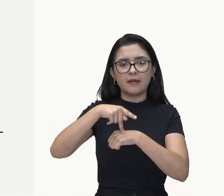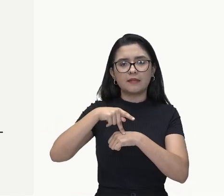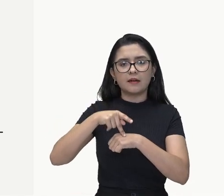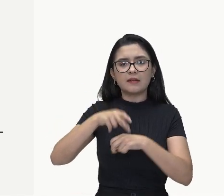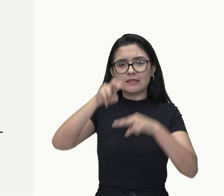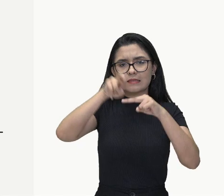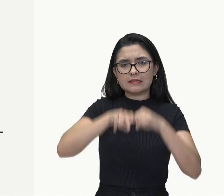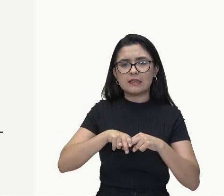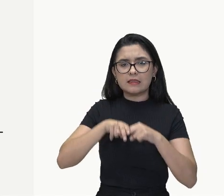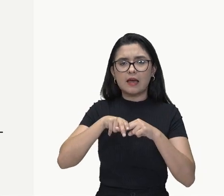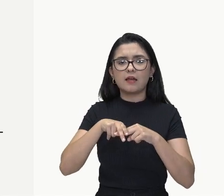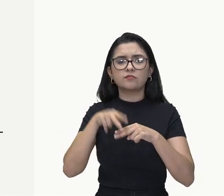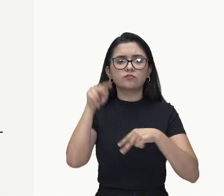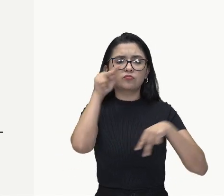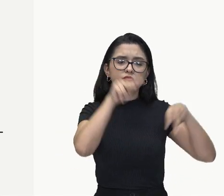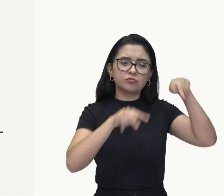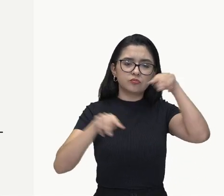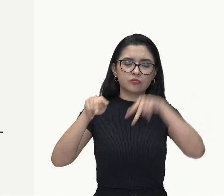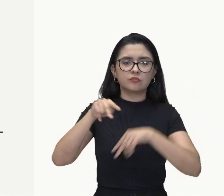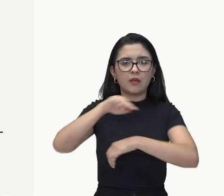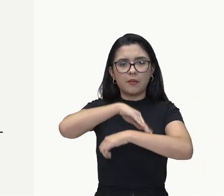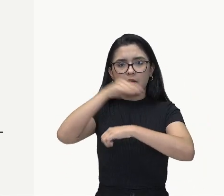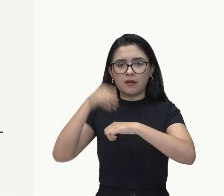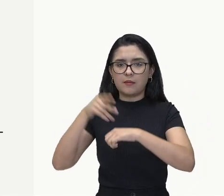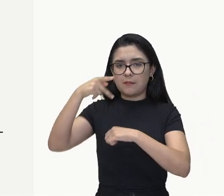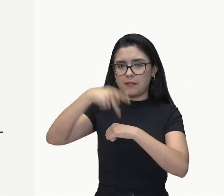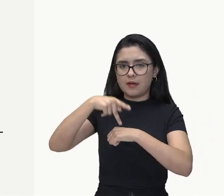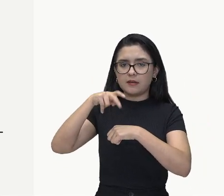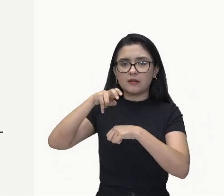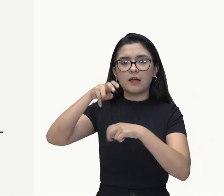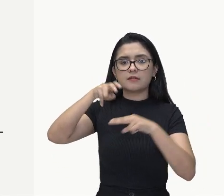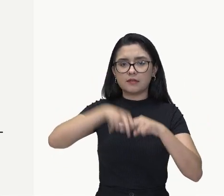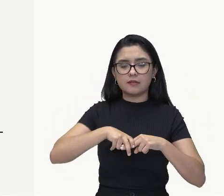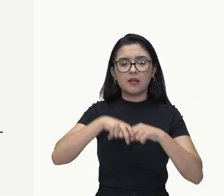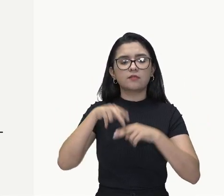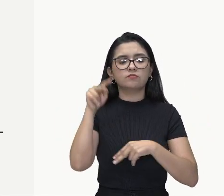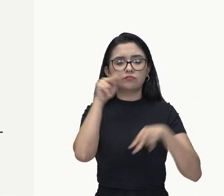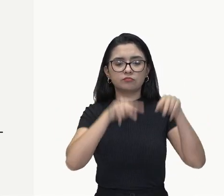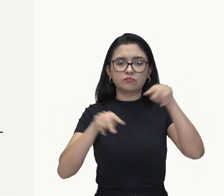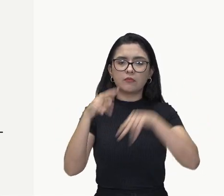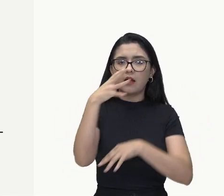observando lá de cima, sentado aí numa pedra, né? E ele termina